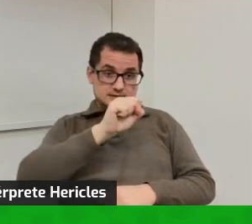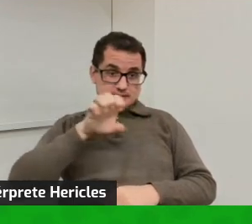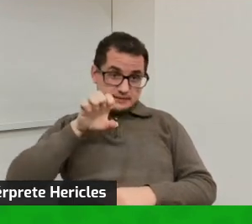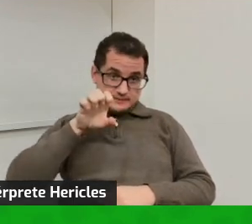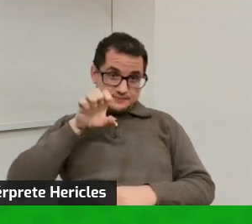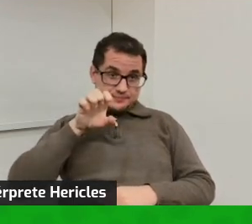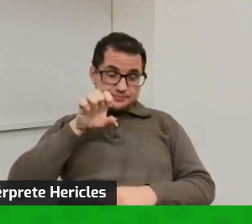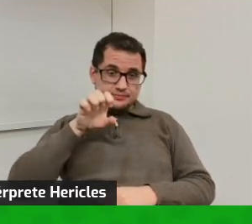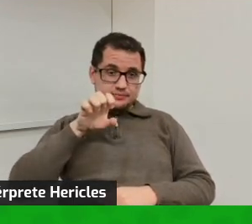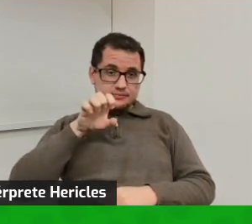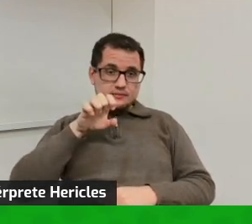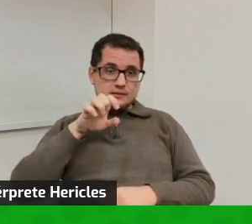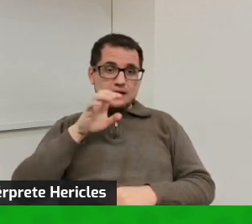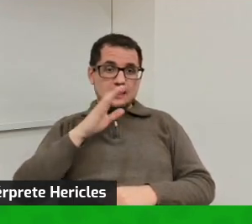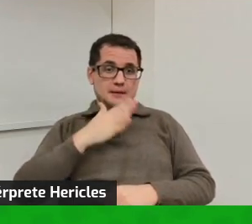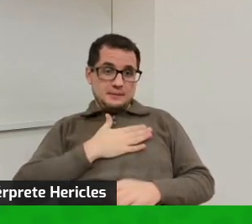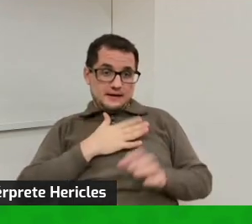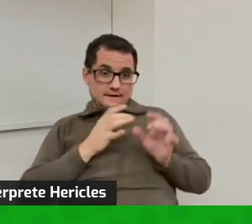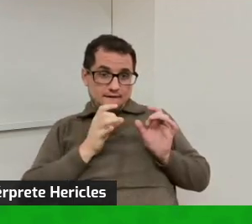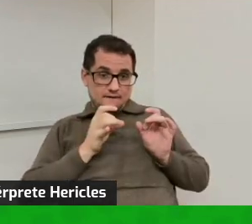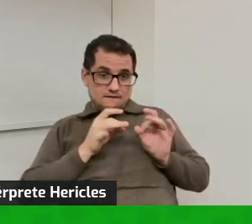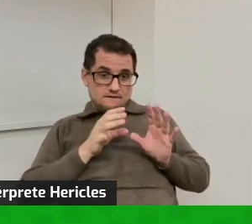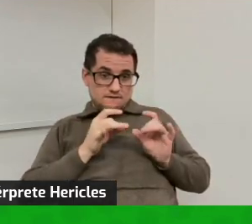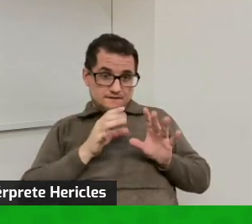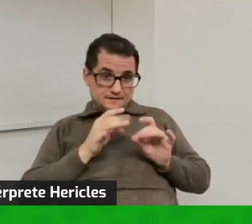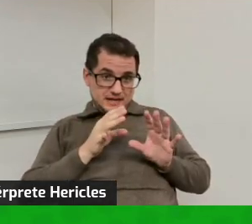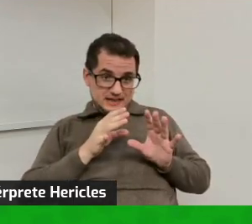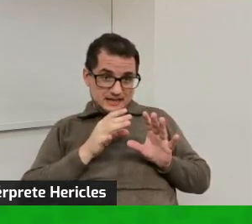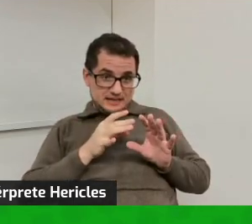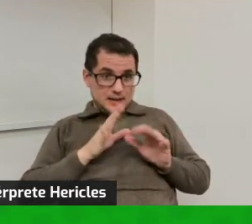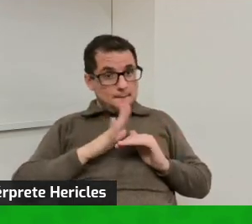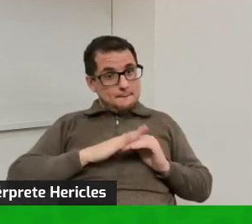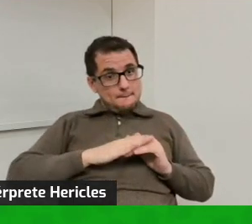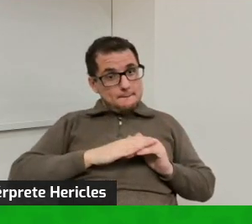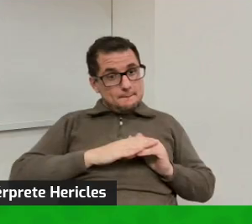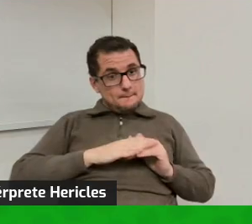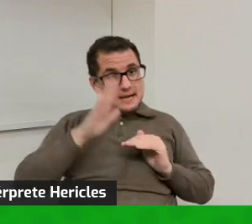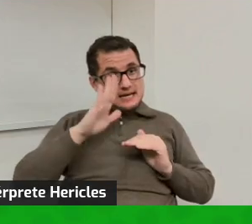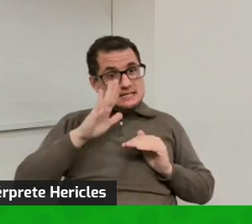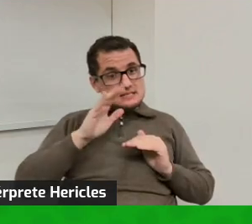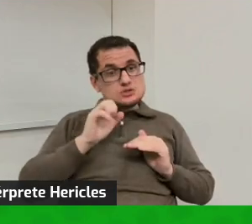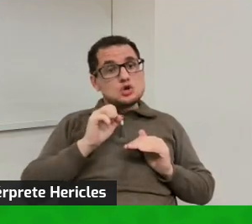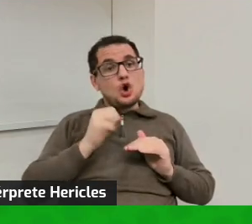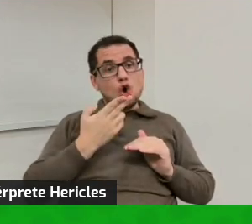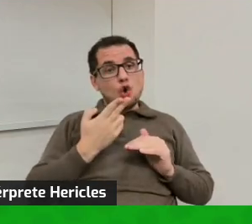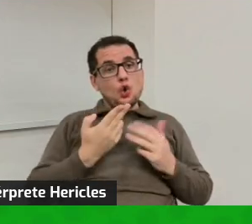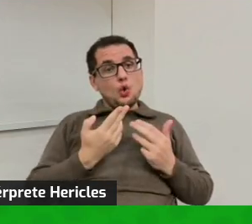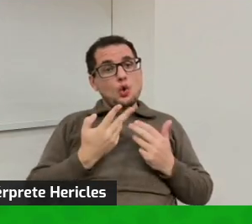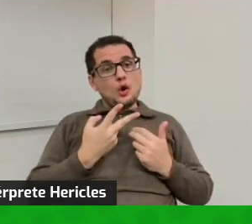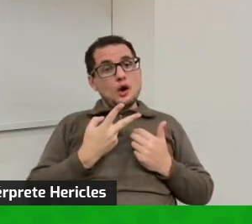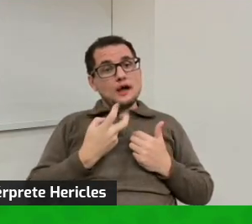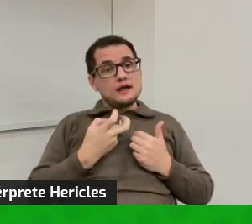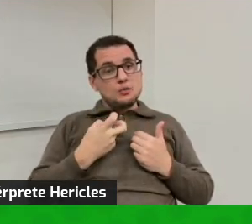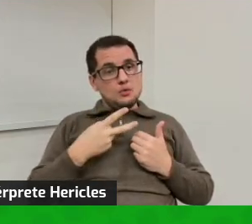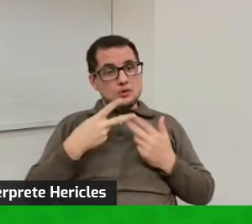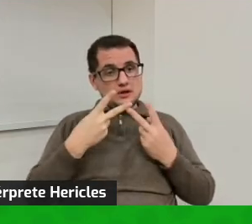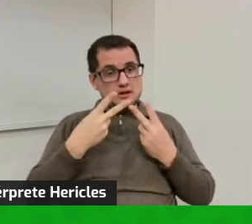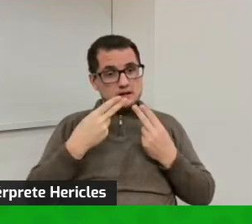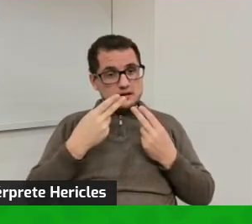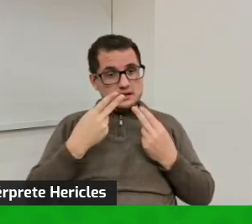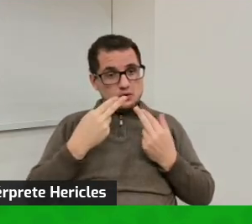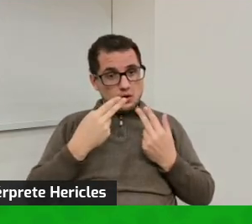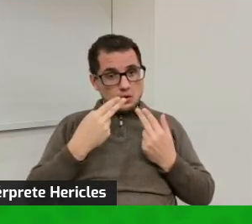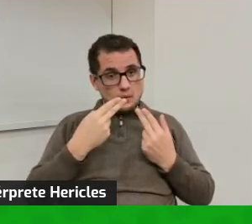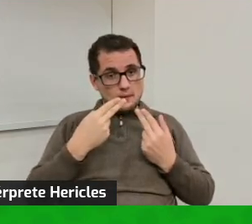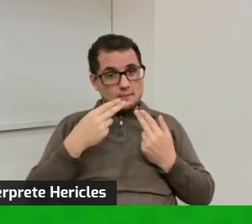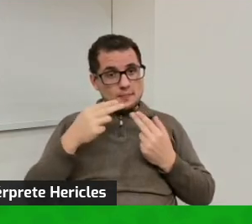venda, ela é maior ou igual à minha meta. Lembrando,